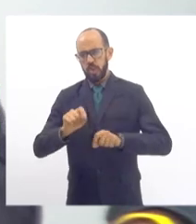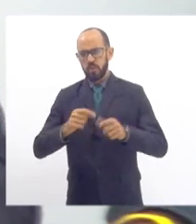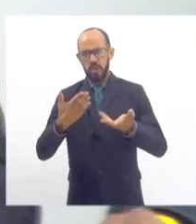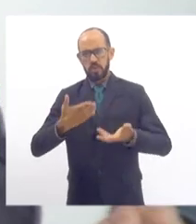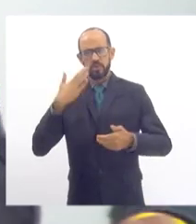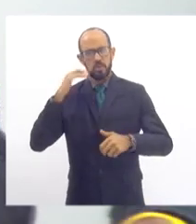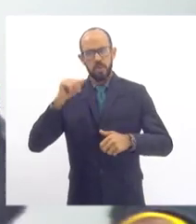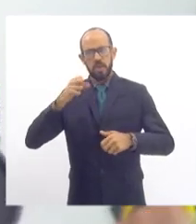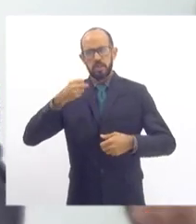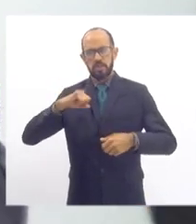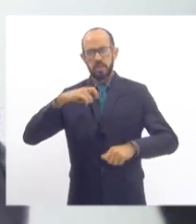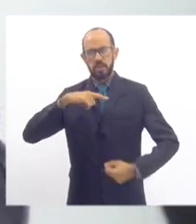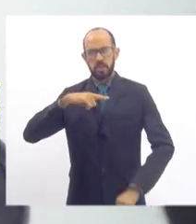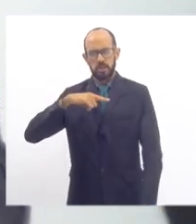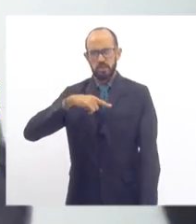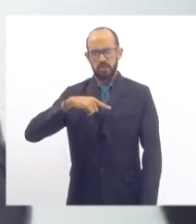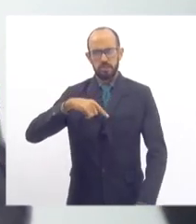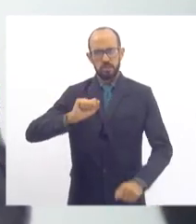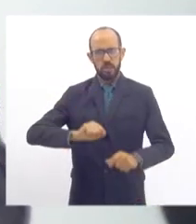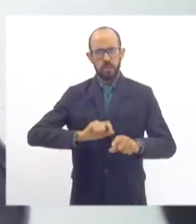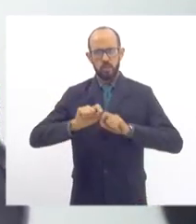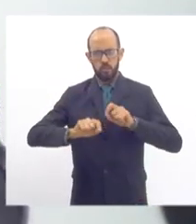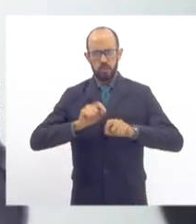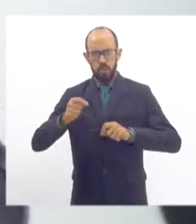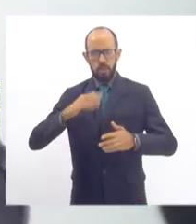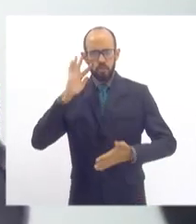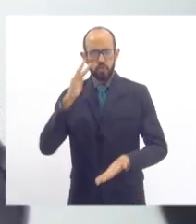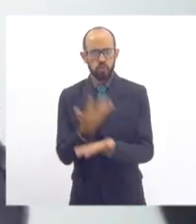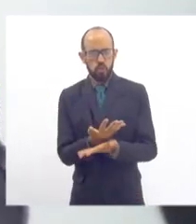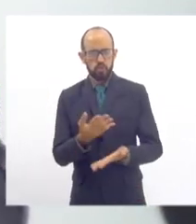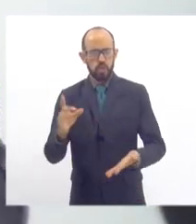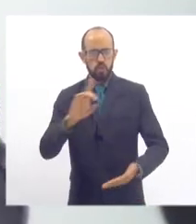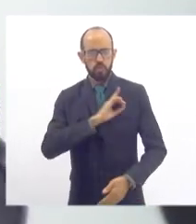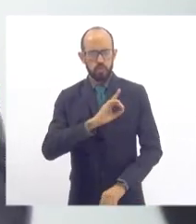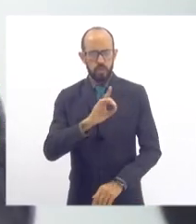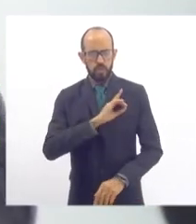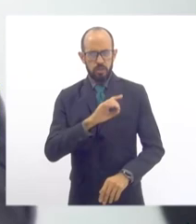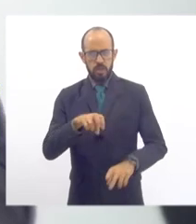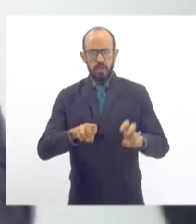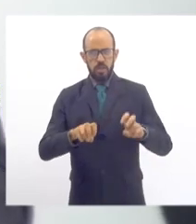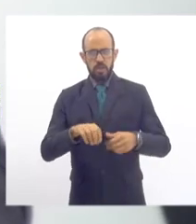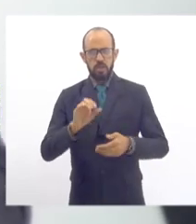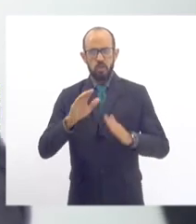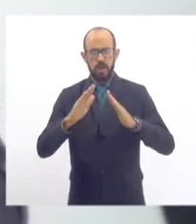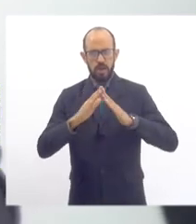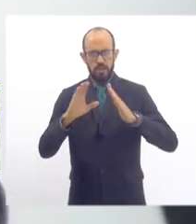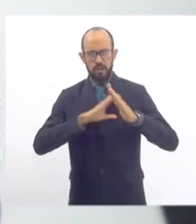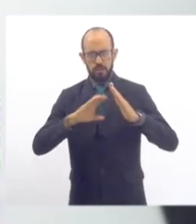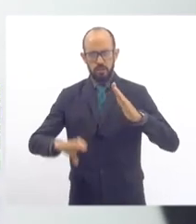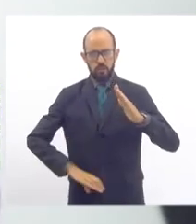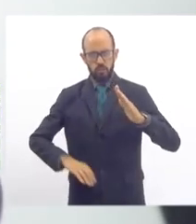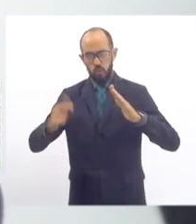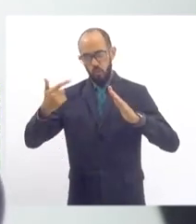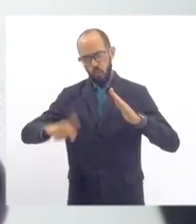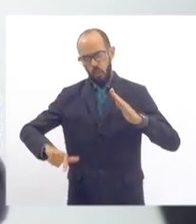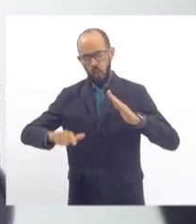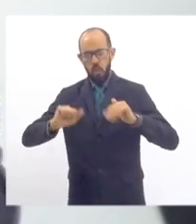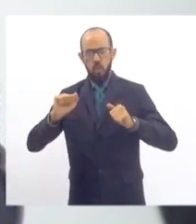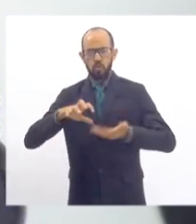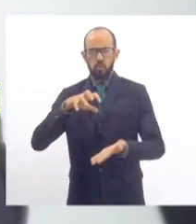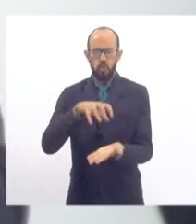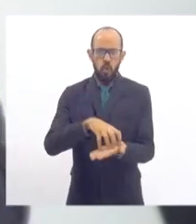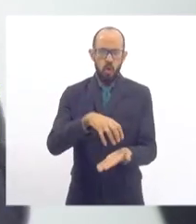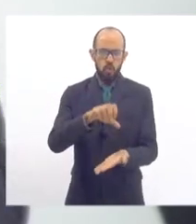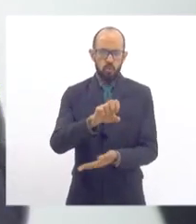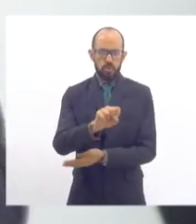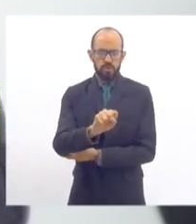existe alguma tratativa do DETRAN com a Casa Civil ou com outro órgão do Estado, com a Cefaz,